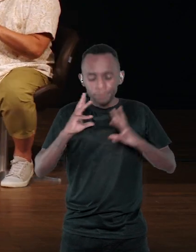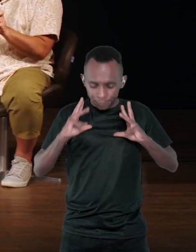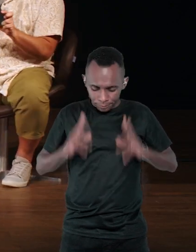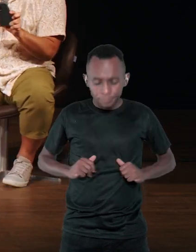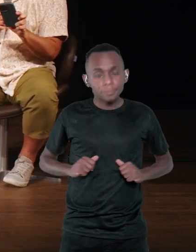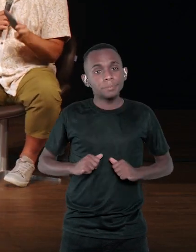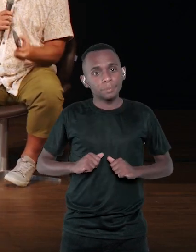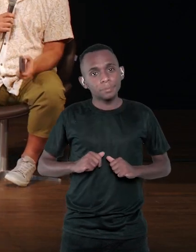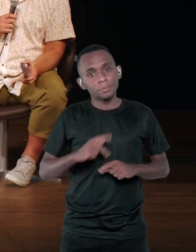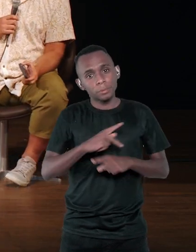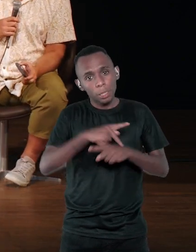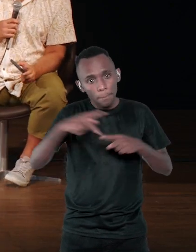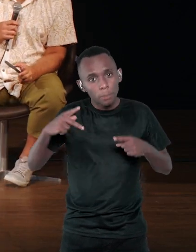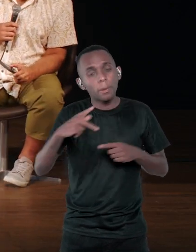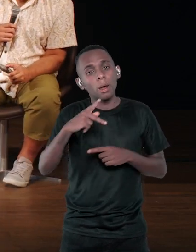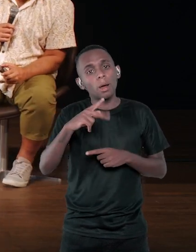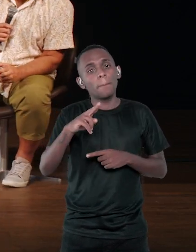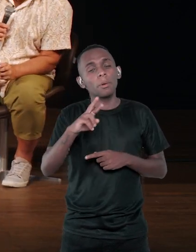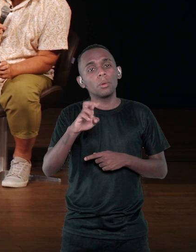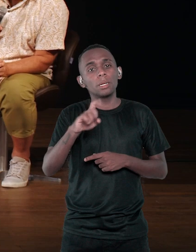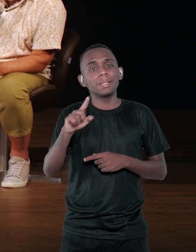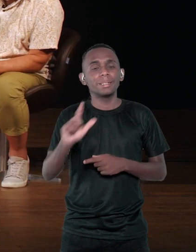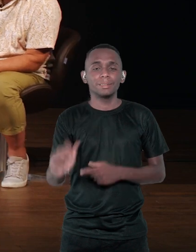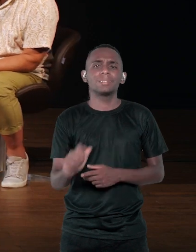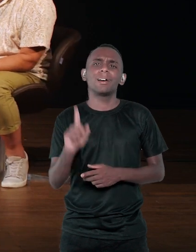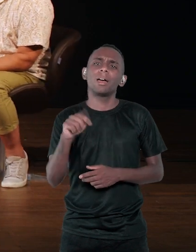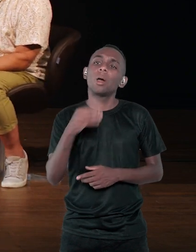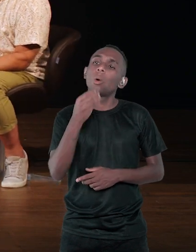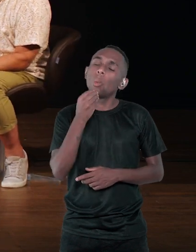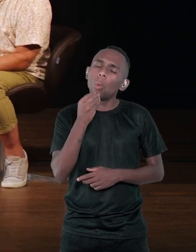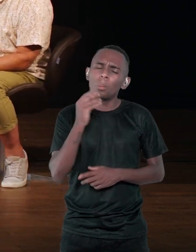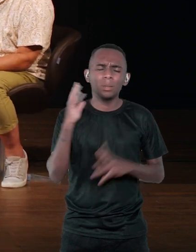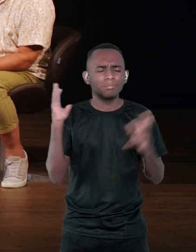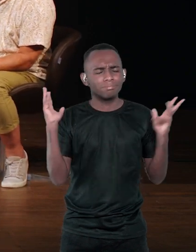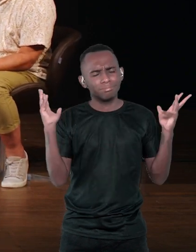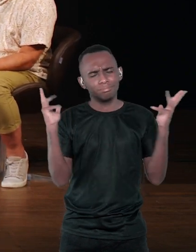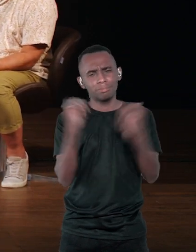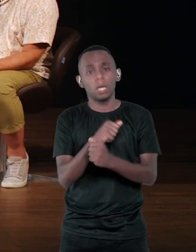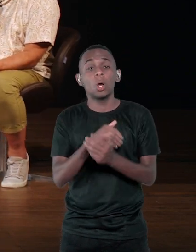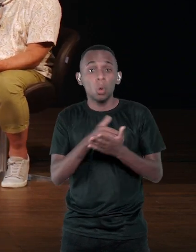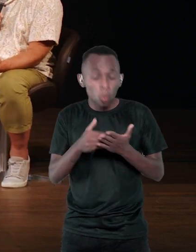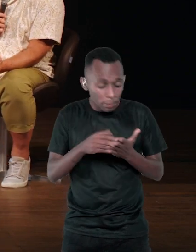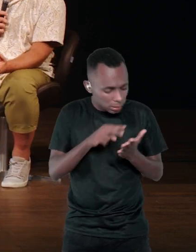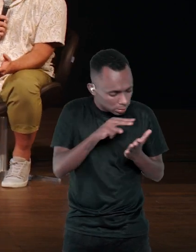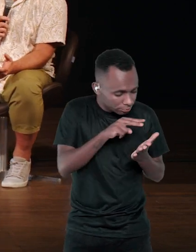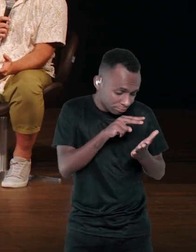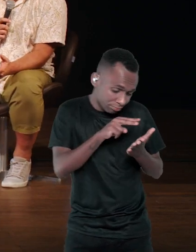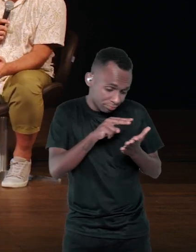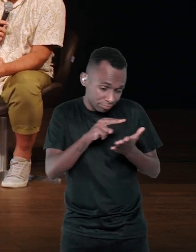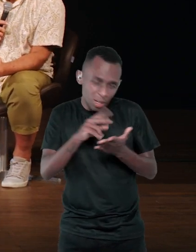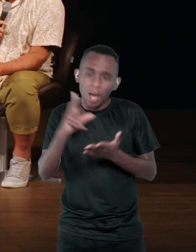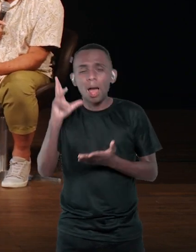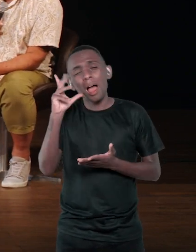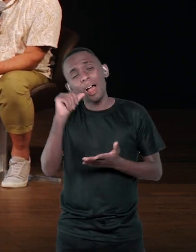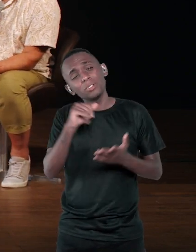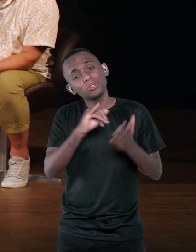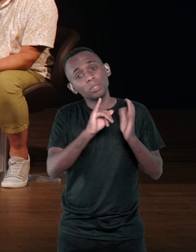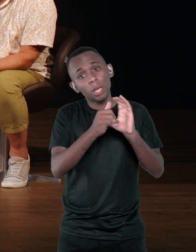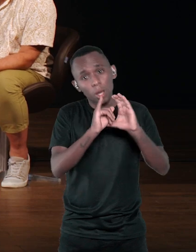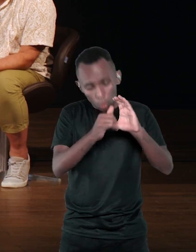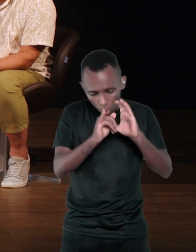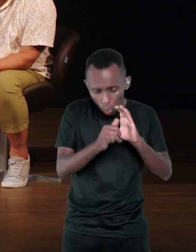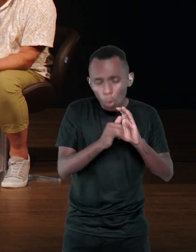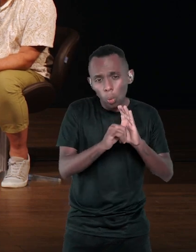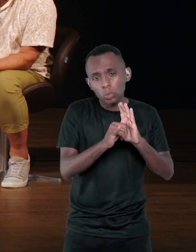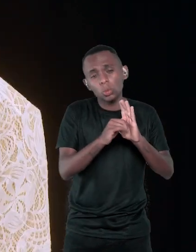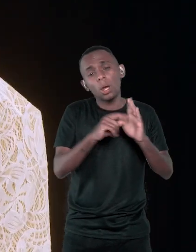do Garth Greenwell, que é um autor incrível, onde você começa lendo achando que são contos, porque são capítulos